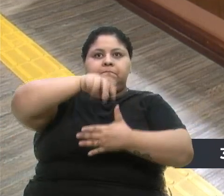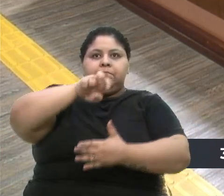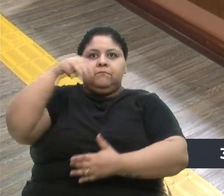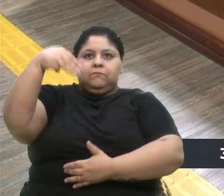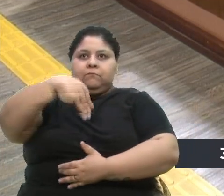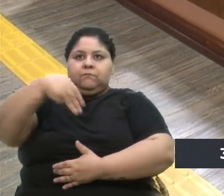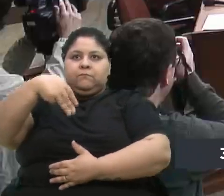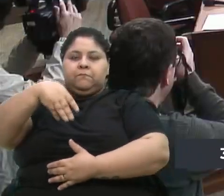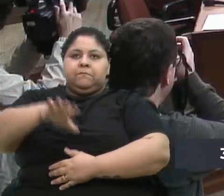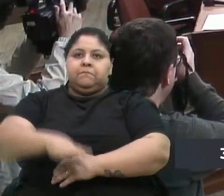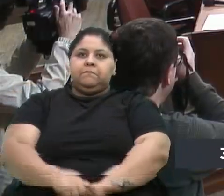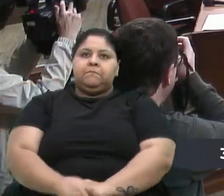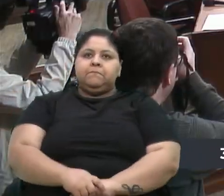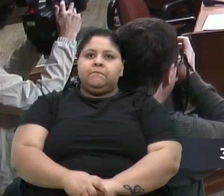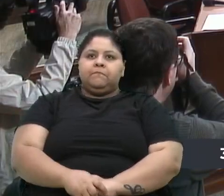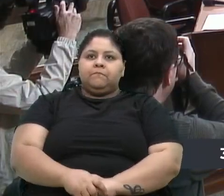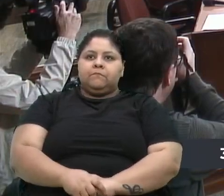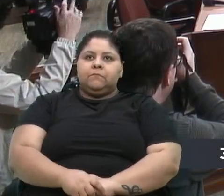minutos.